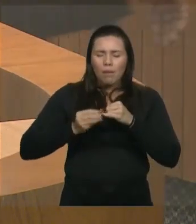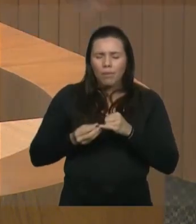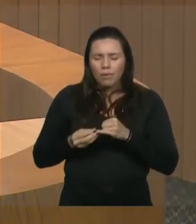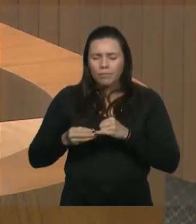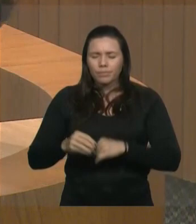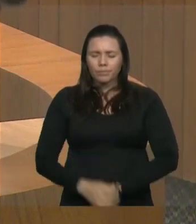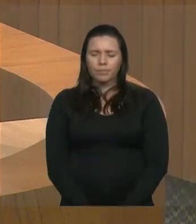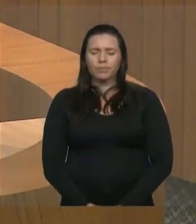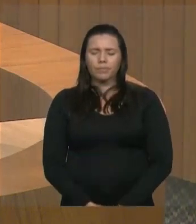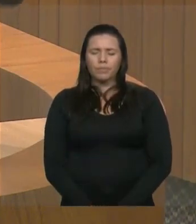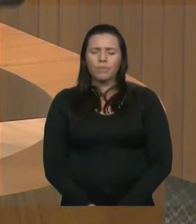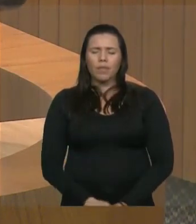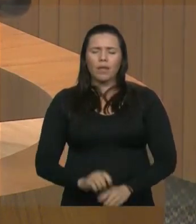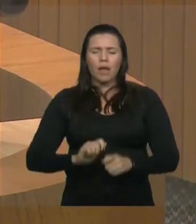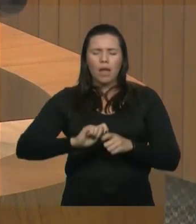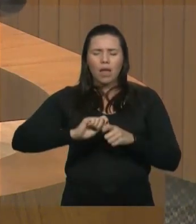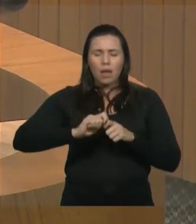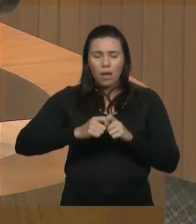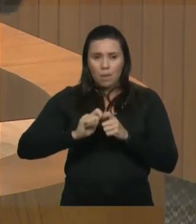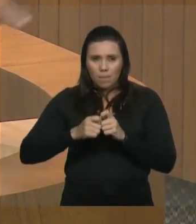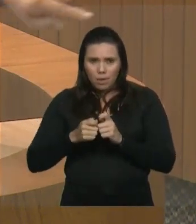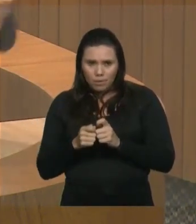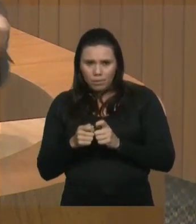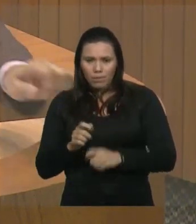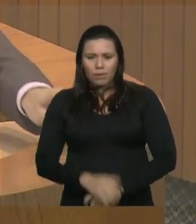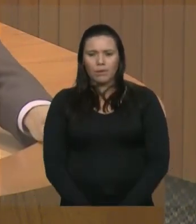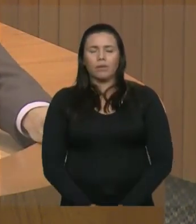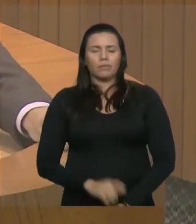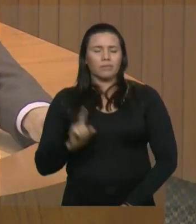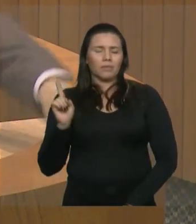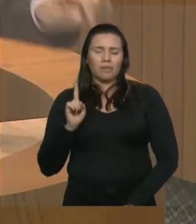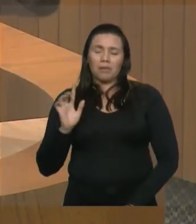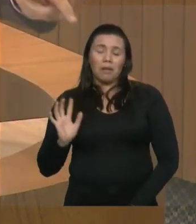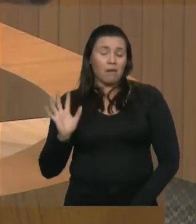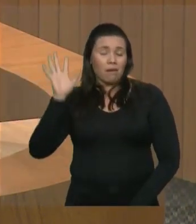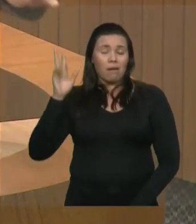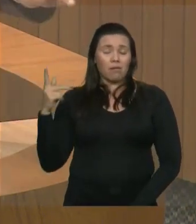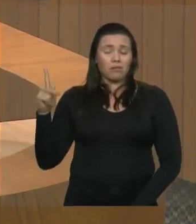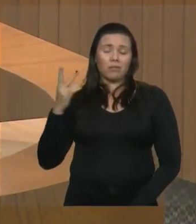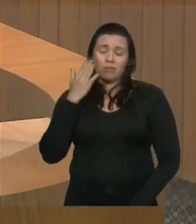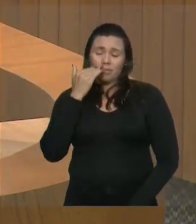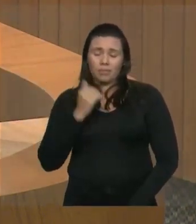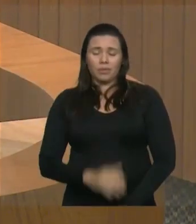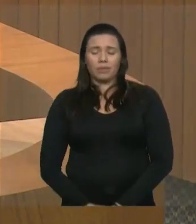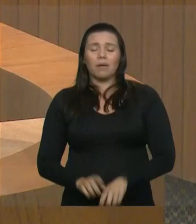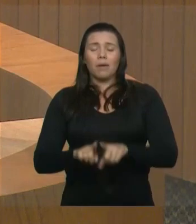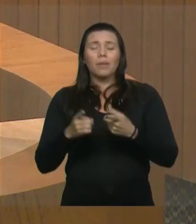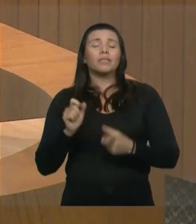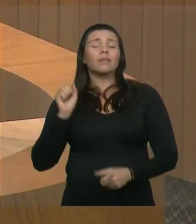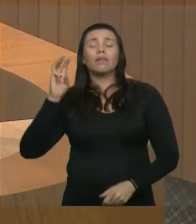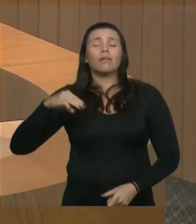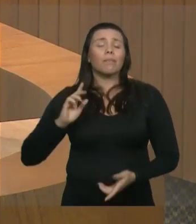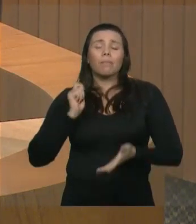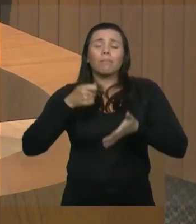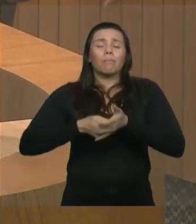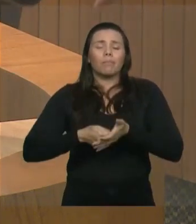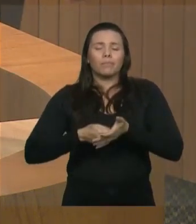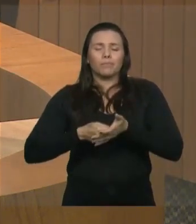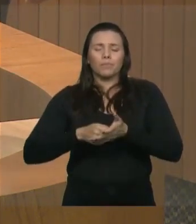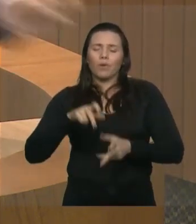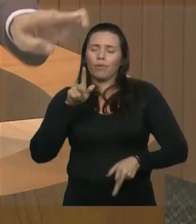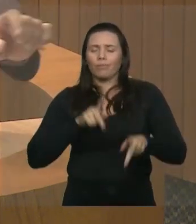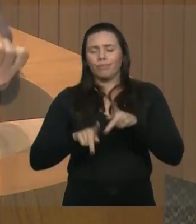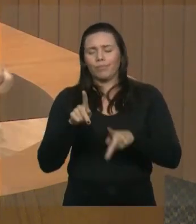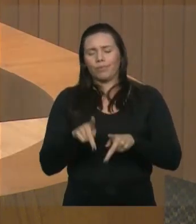maranhense. E do trabalhador maranhense que ainda está trabalhando. Porque aumentou a quantidade de